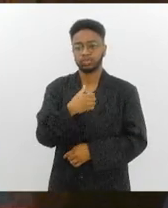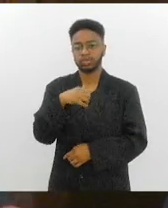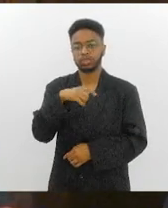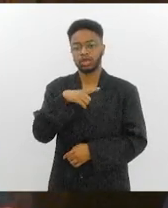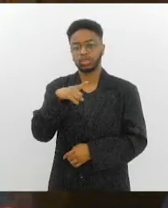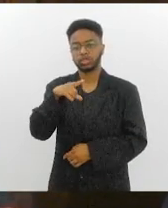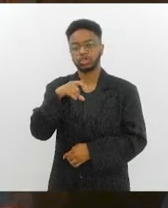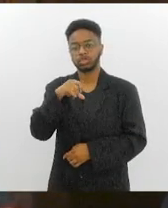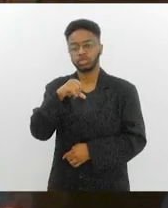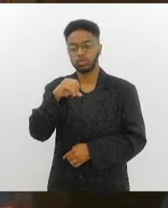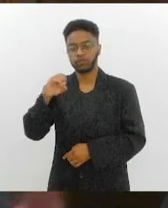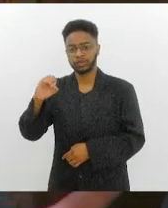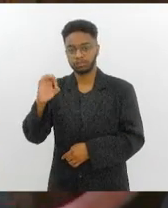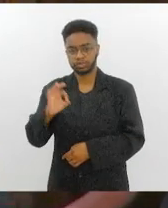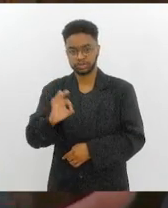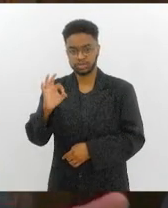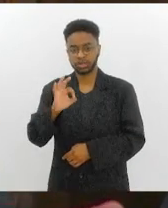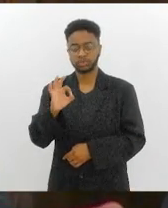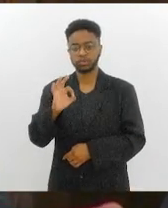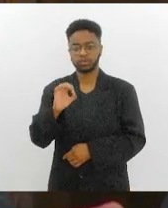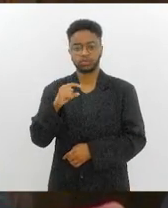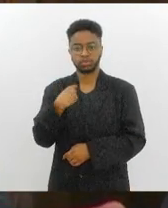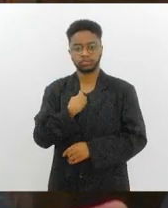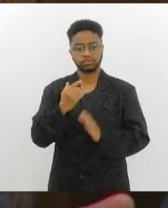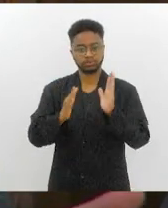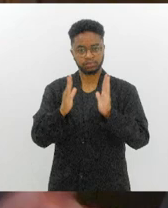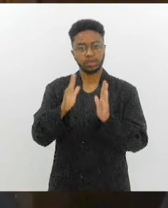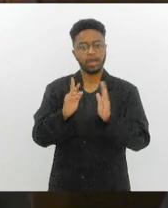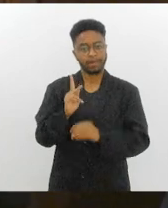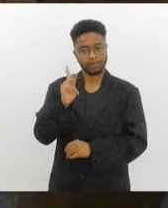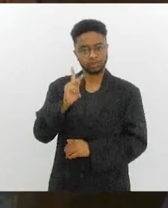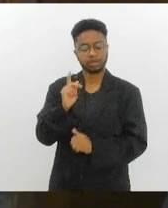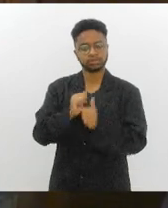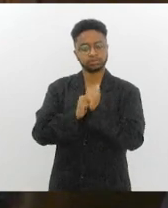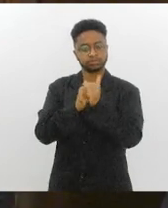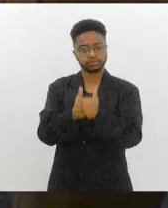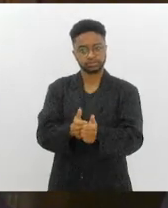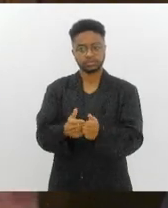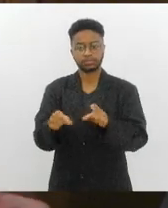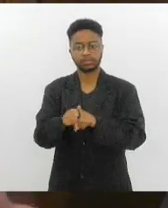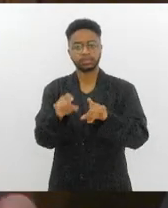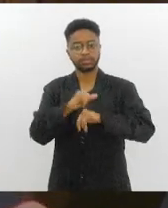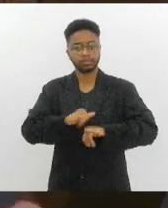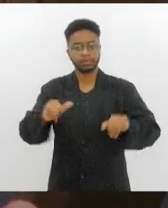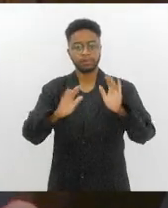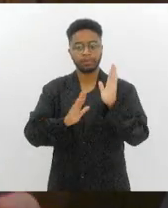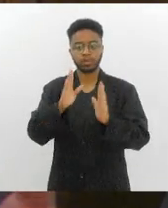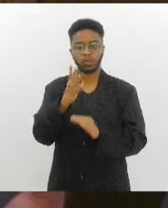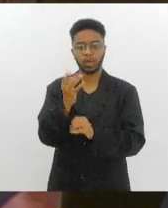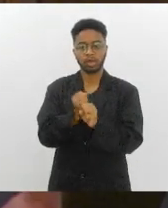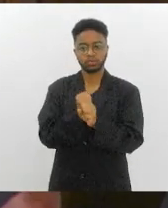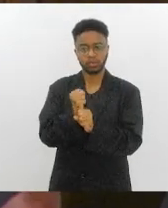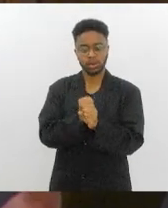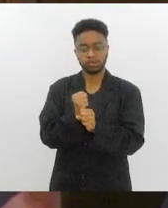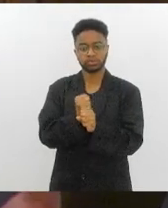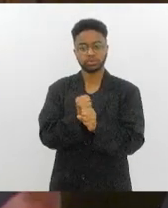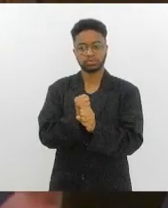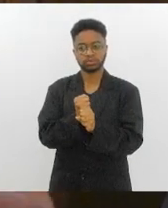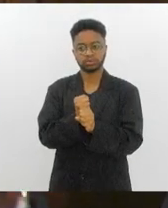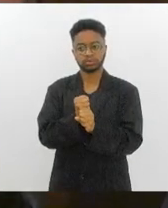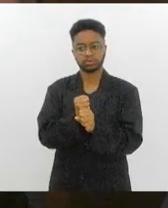90% da nossa existência, é a Petrobras com isso. Quero me dizer que os últimos 4 anos foram,